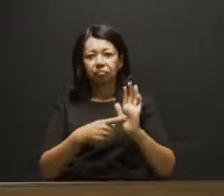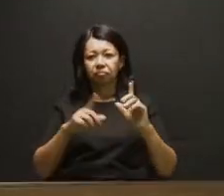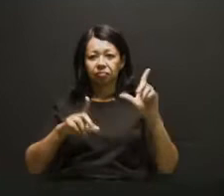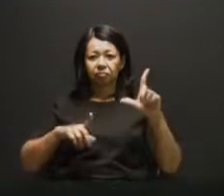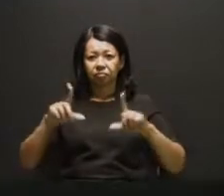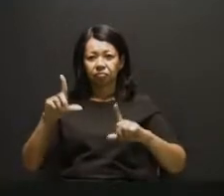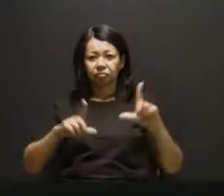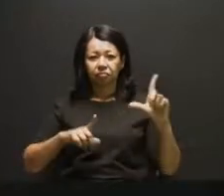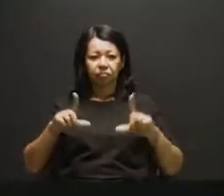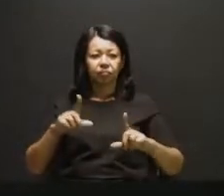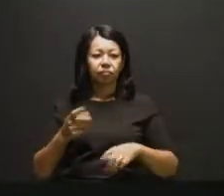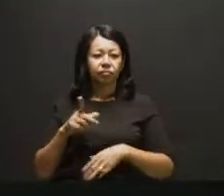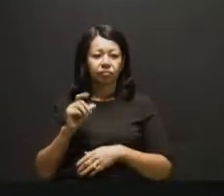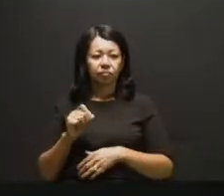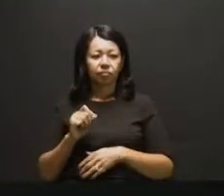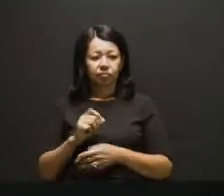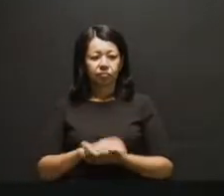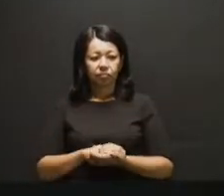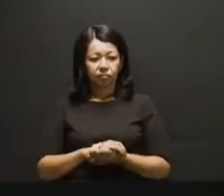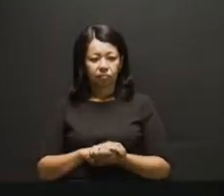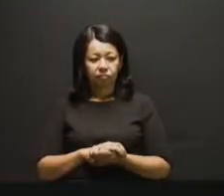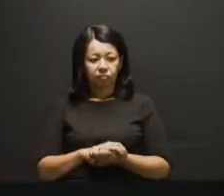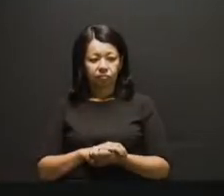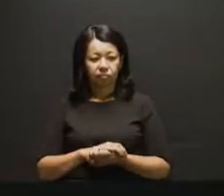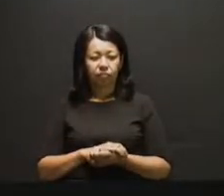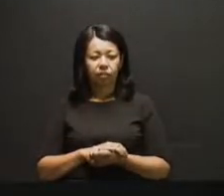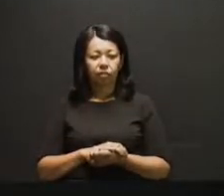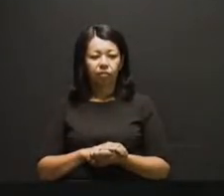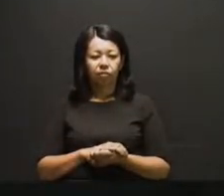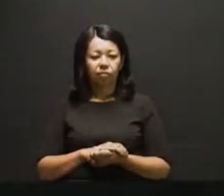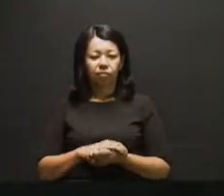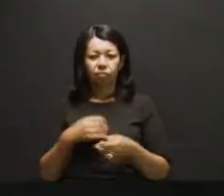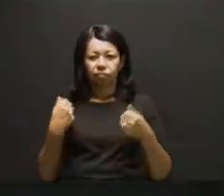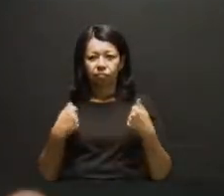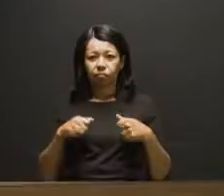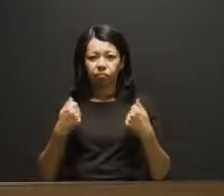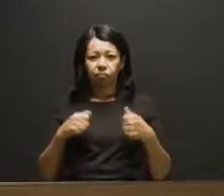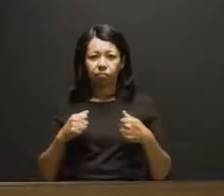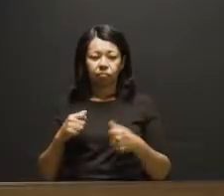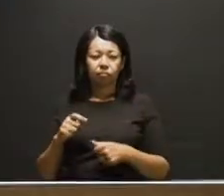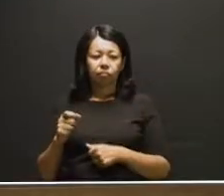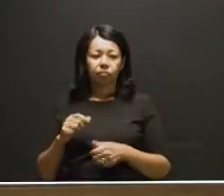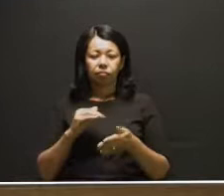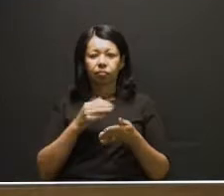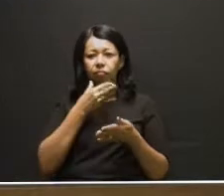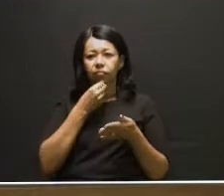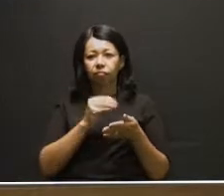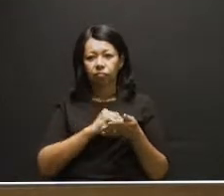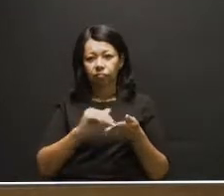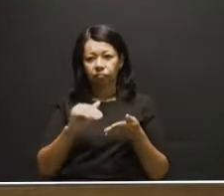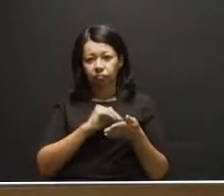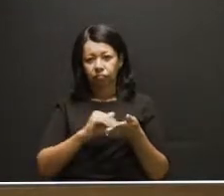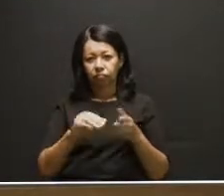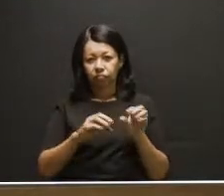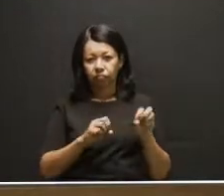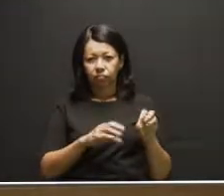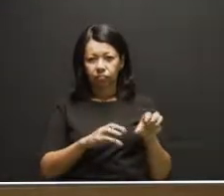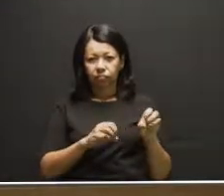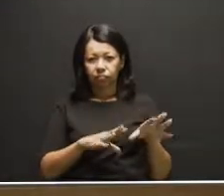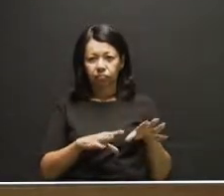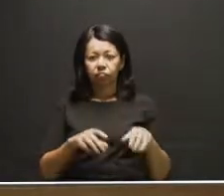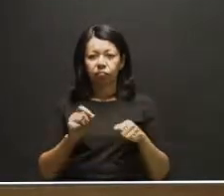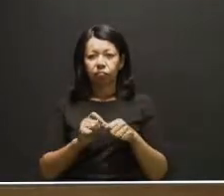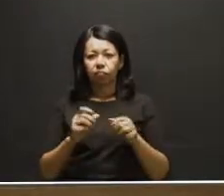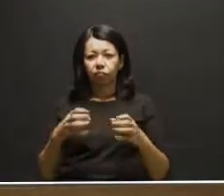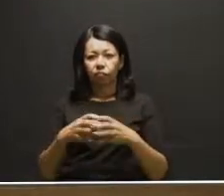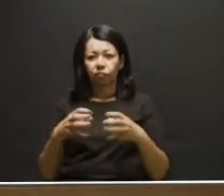câmara e já foi falado aqui que nós precisaríamos de um secretário de educação ele montar